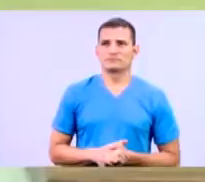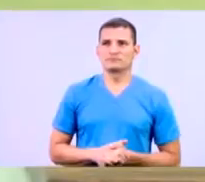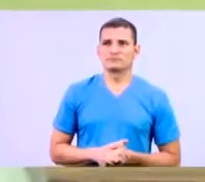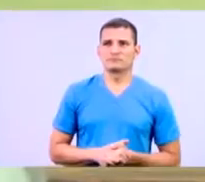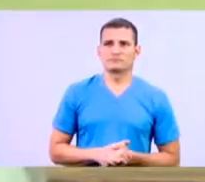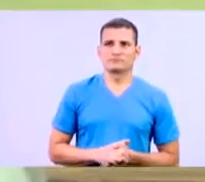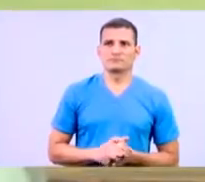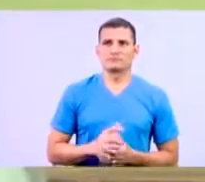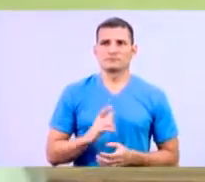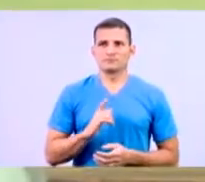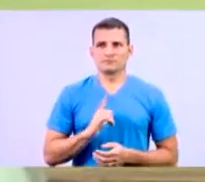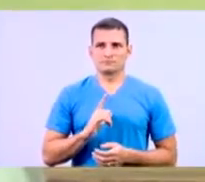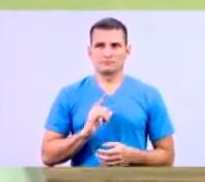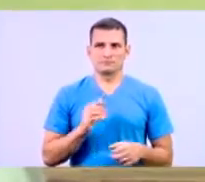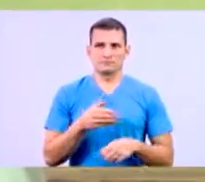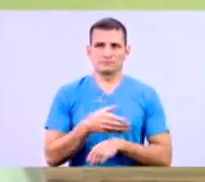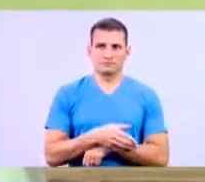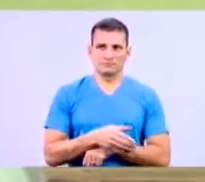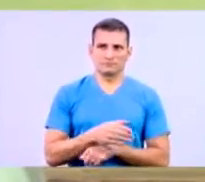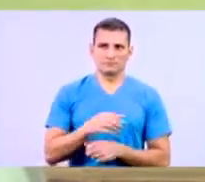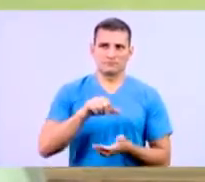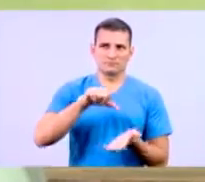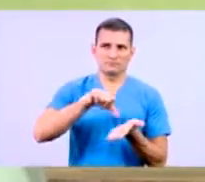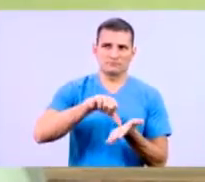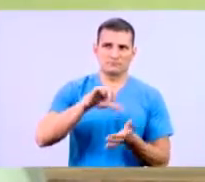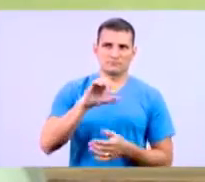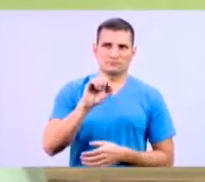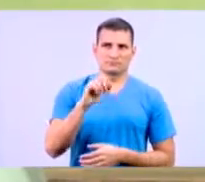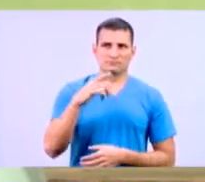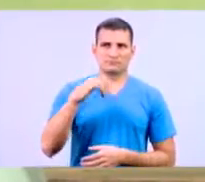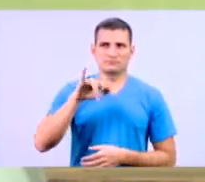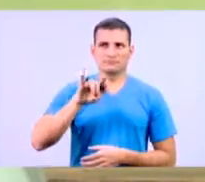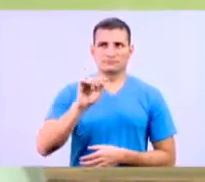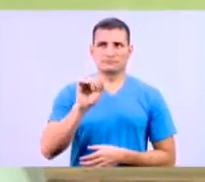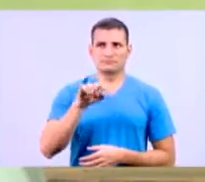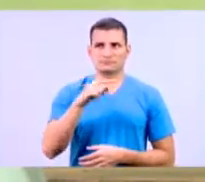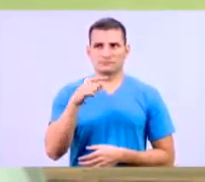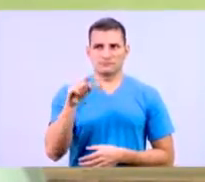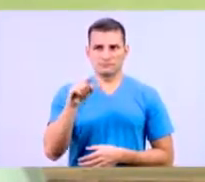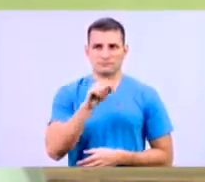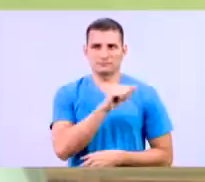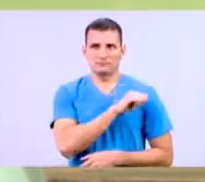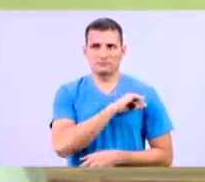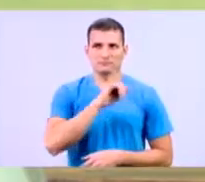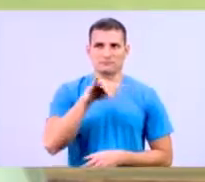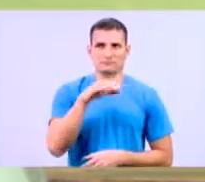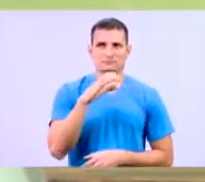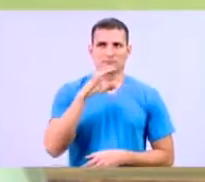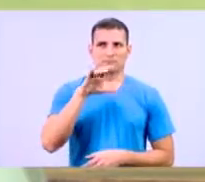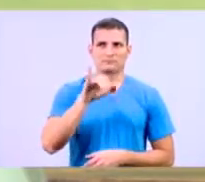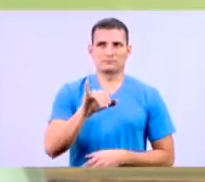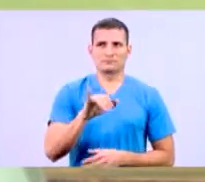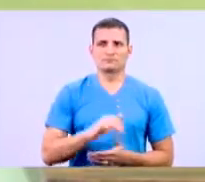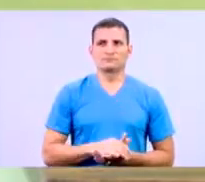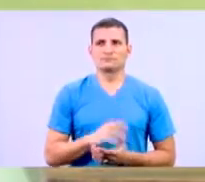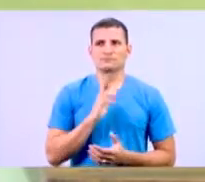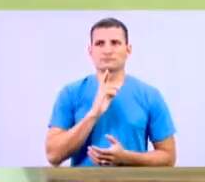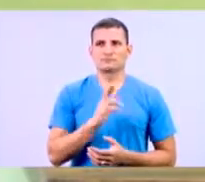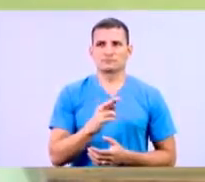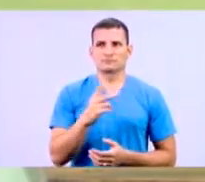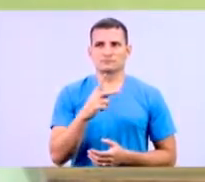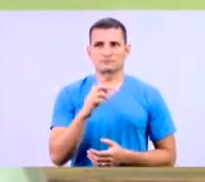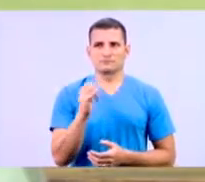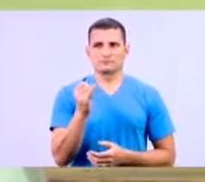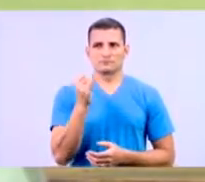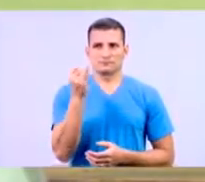e a participação lá do Polo de Espigão do Oeste. A aluna Jussi, ela respondeu assim: sua importância está na